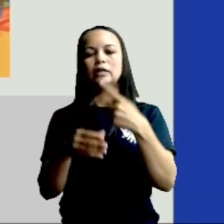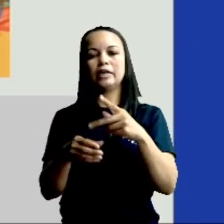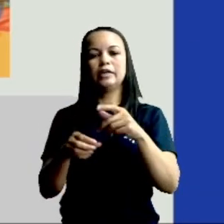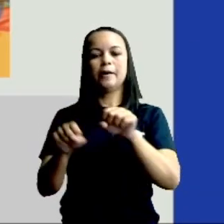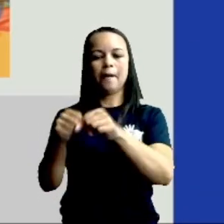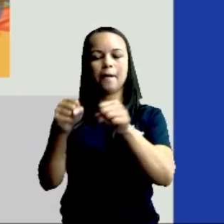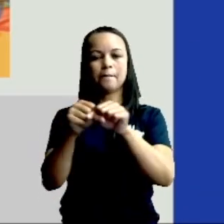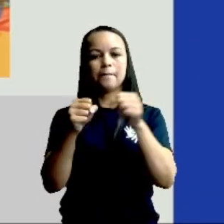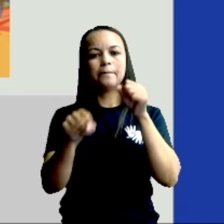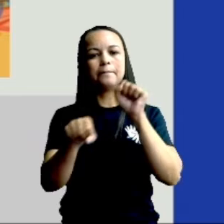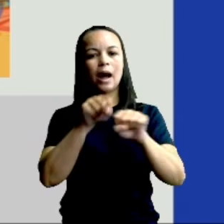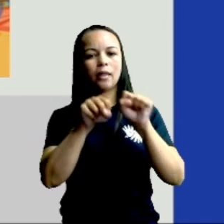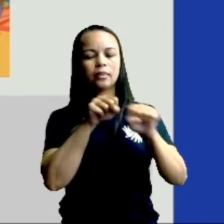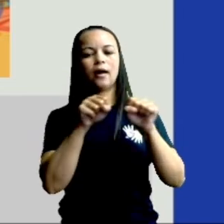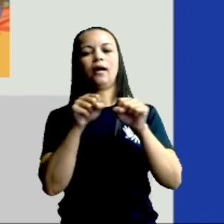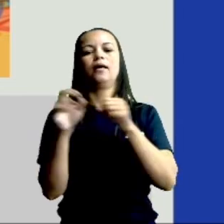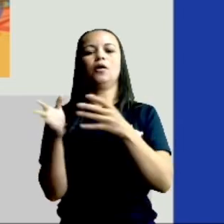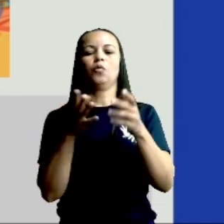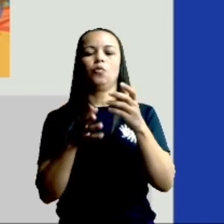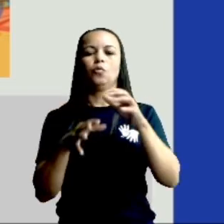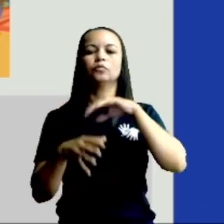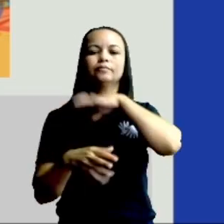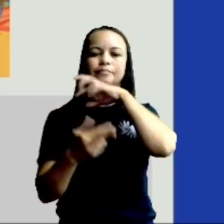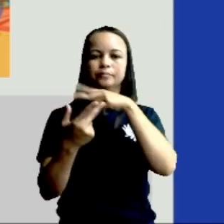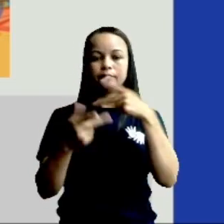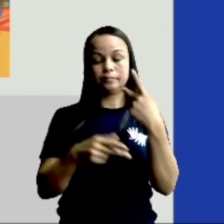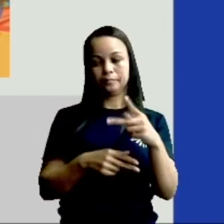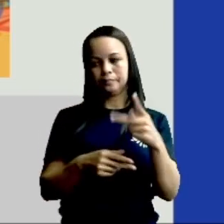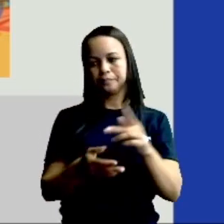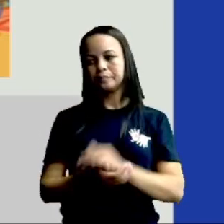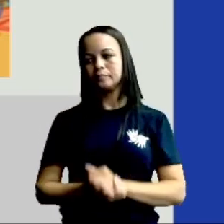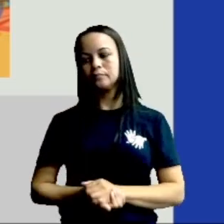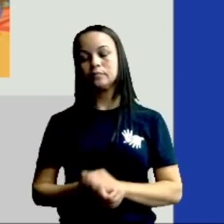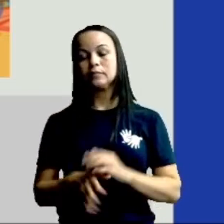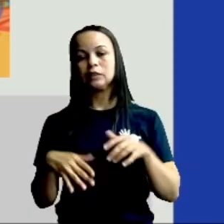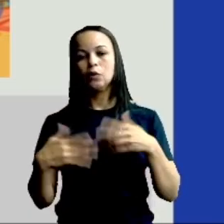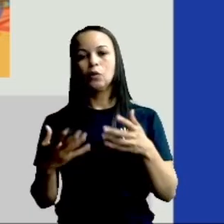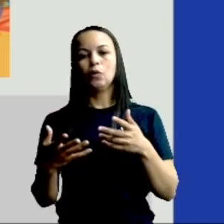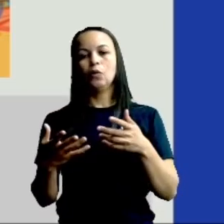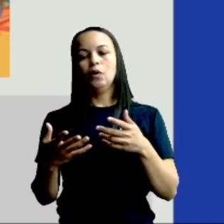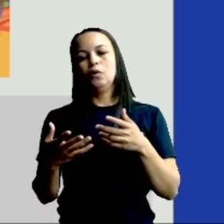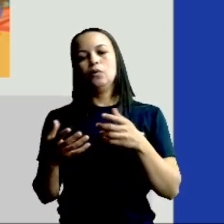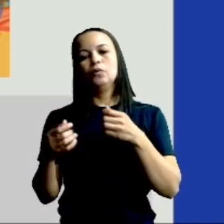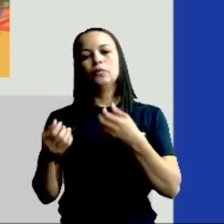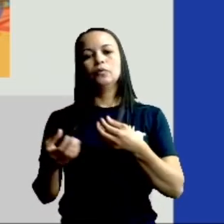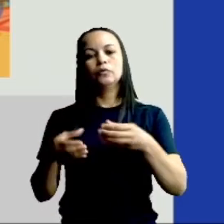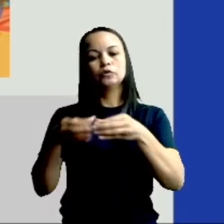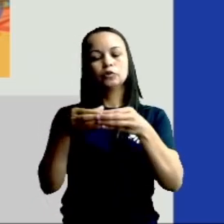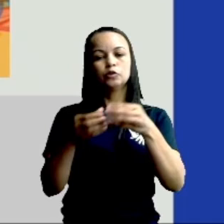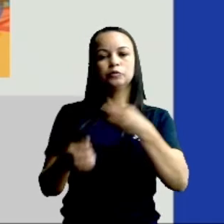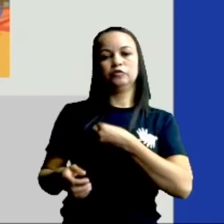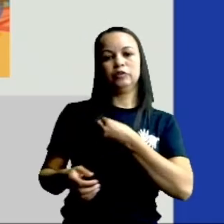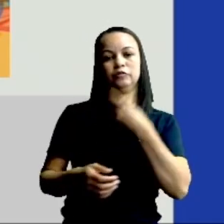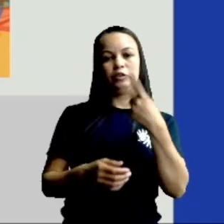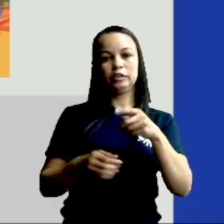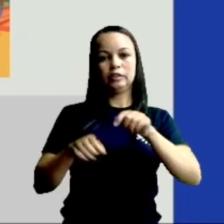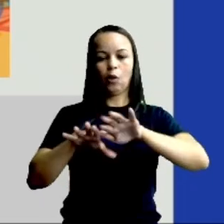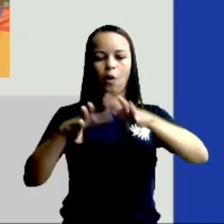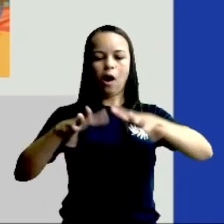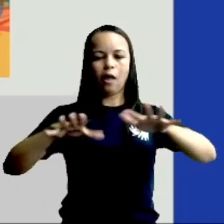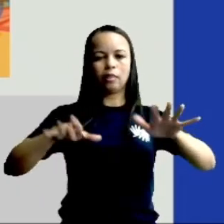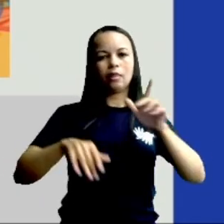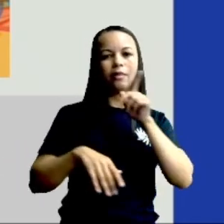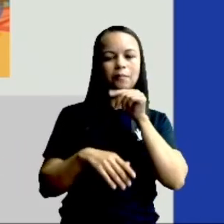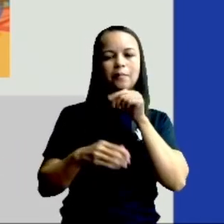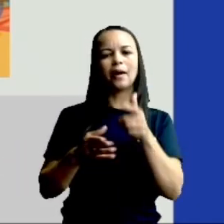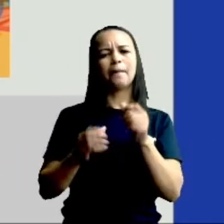que estão ali, tá bom? Ó, os seres vivos que estão no mar podem morrer porque tem muita quantidade de lixo, porque as pessoas